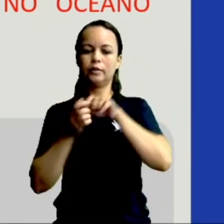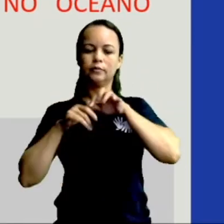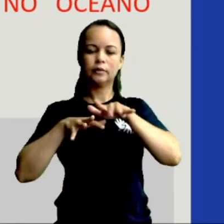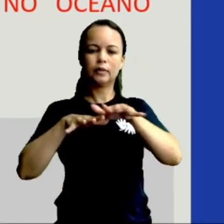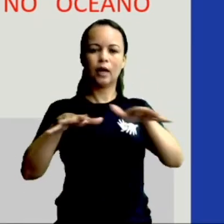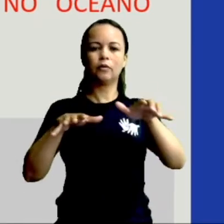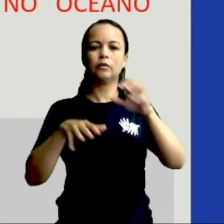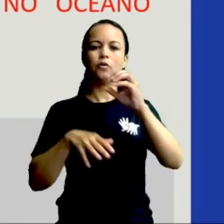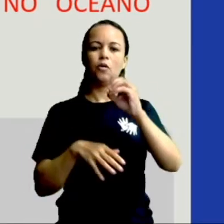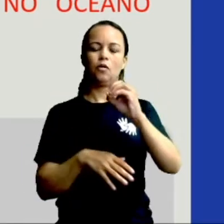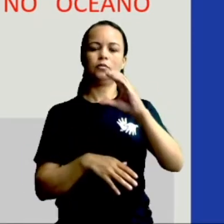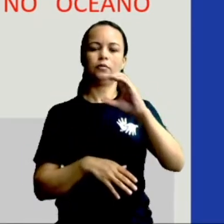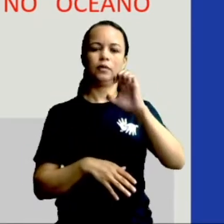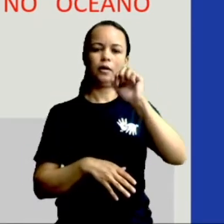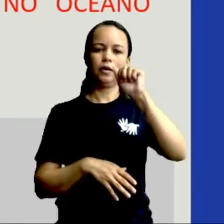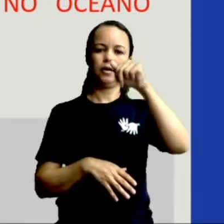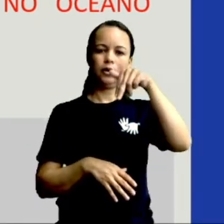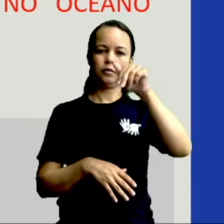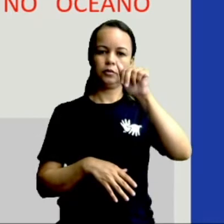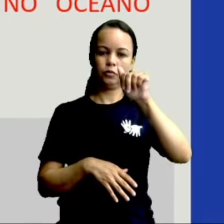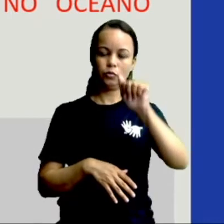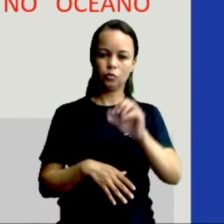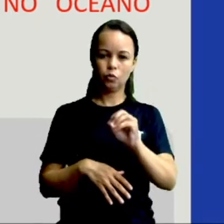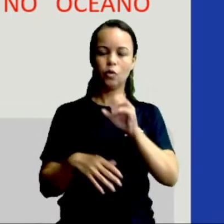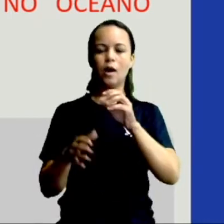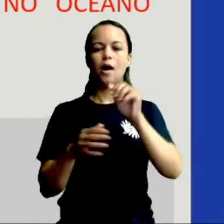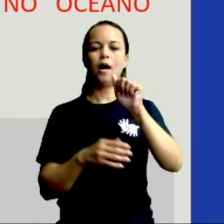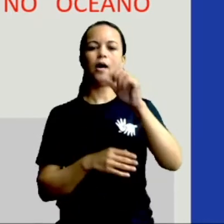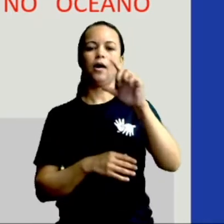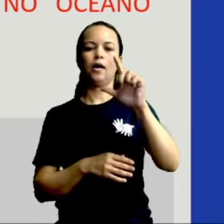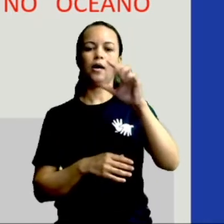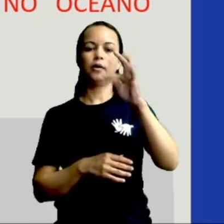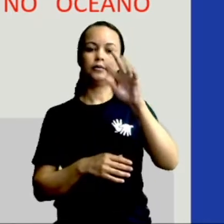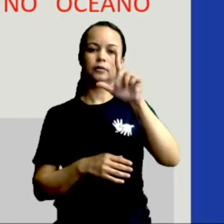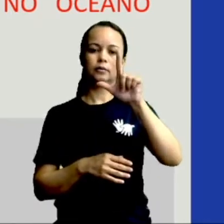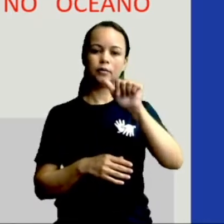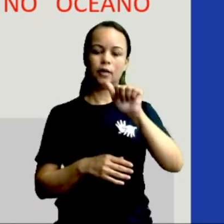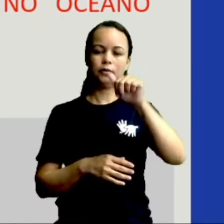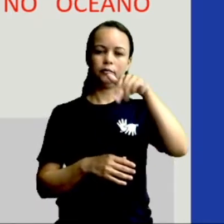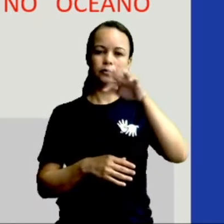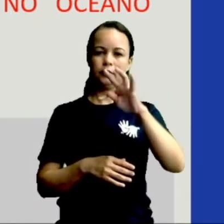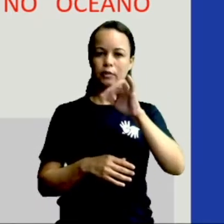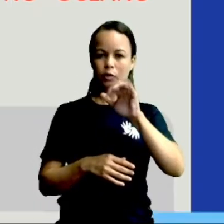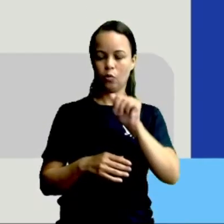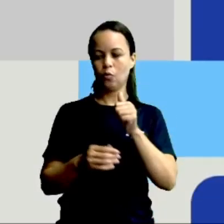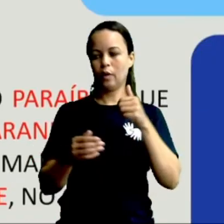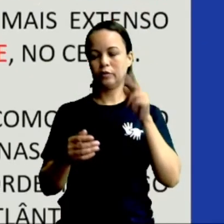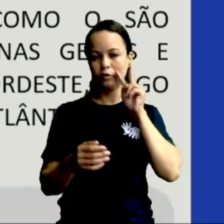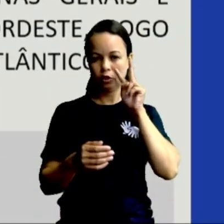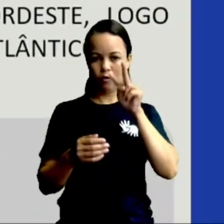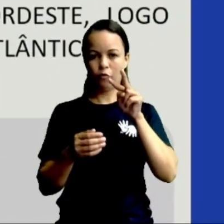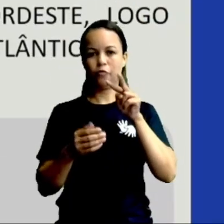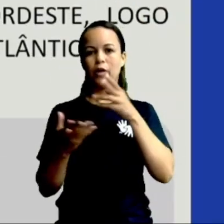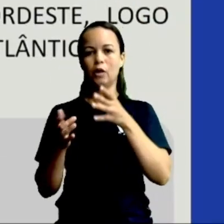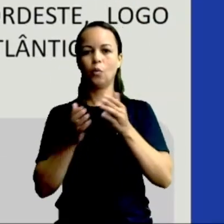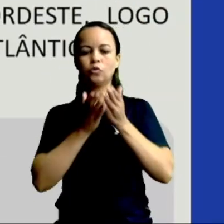Atlântico. E aí na imagem você vai ver os cânions do Rio São Francisco.